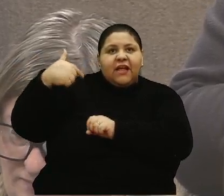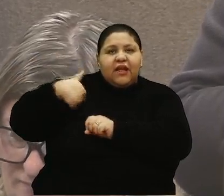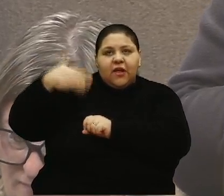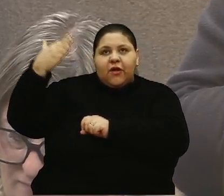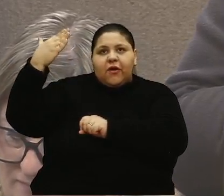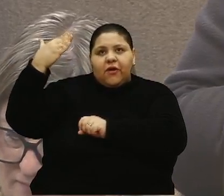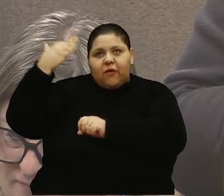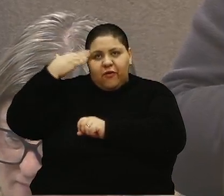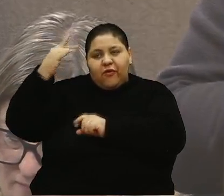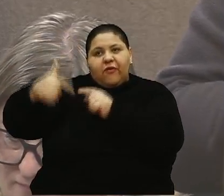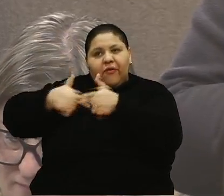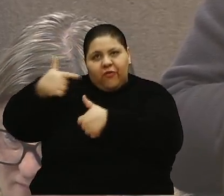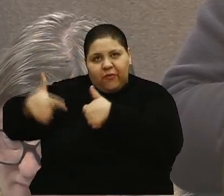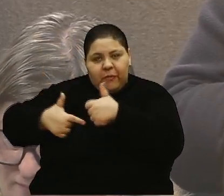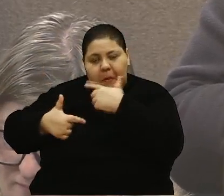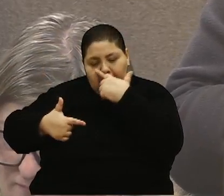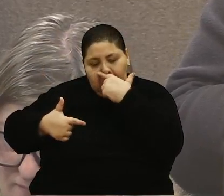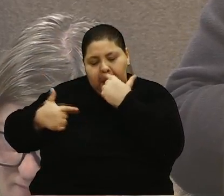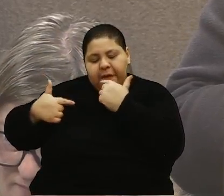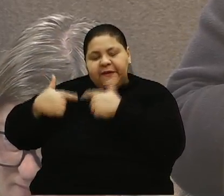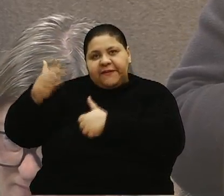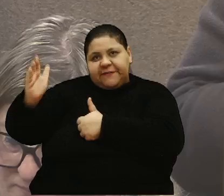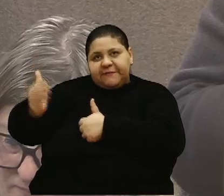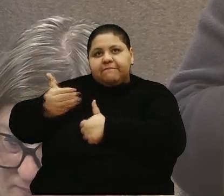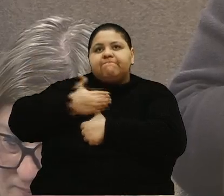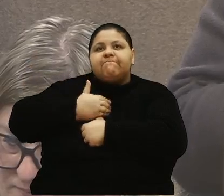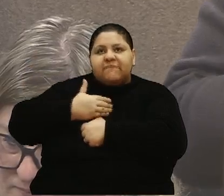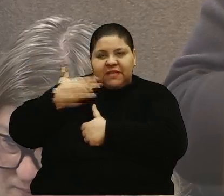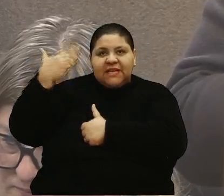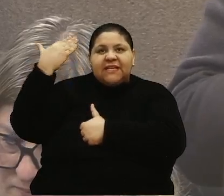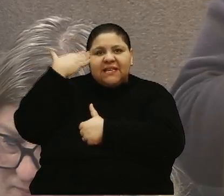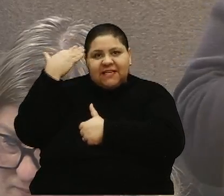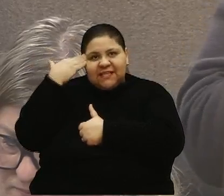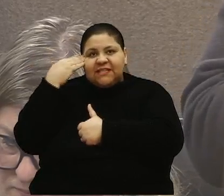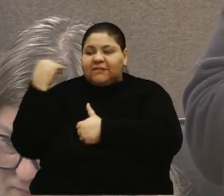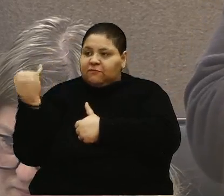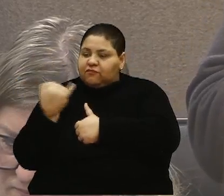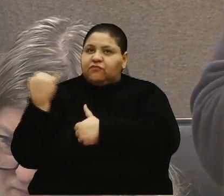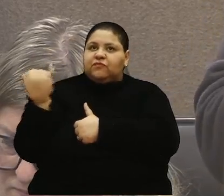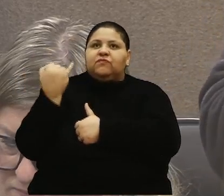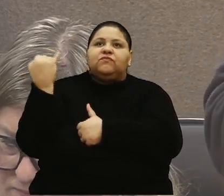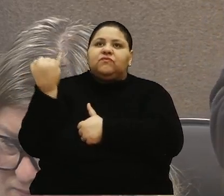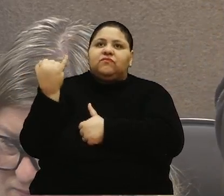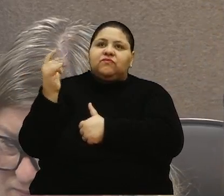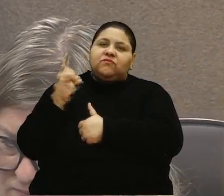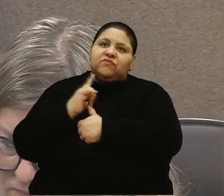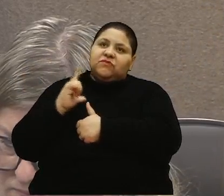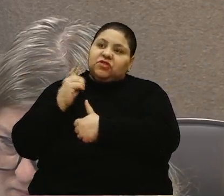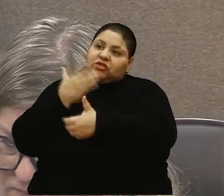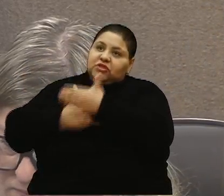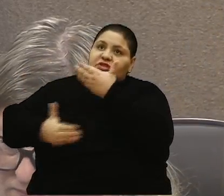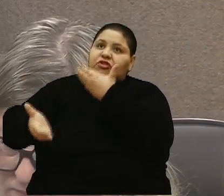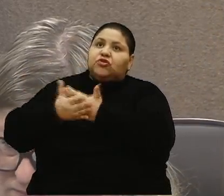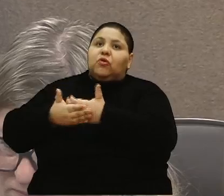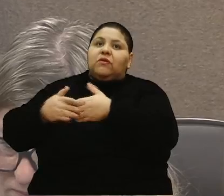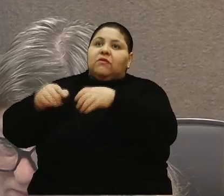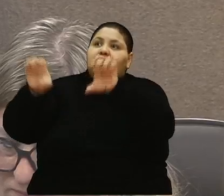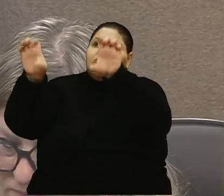trabalho dos conselheiros tutelares e sei também a importância que tem de toda a rede